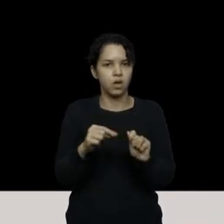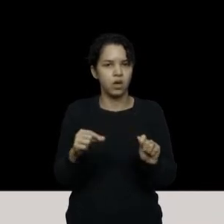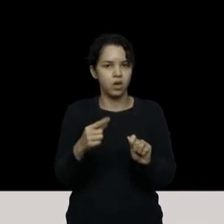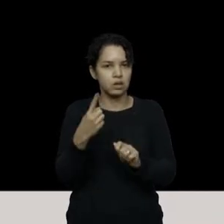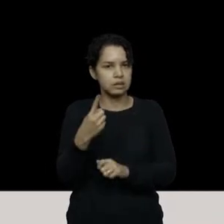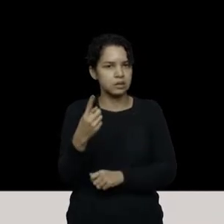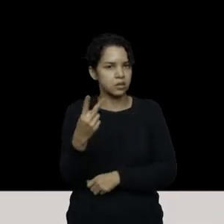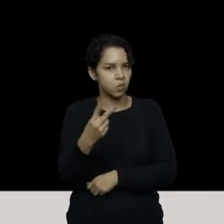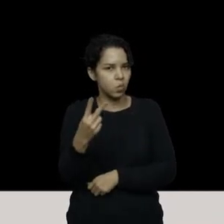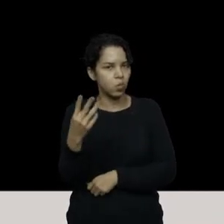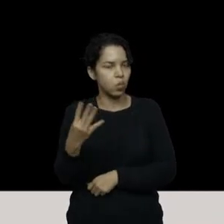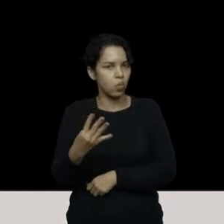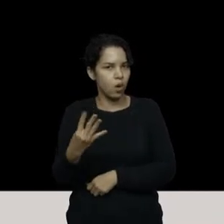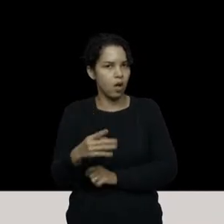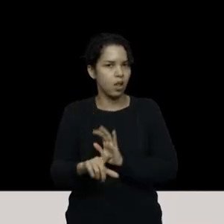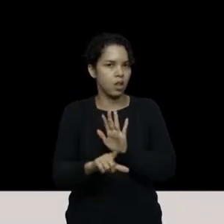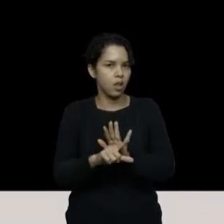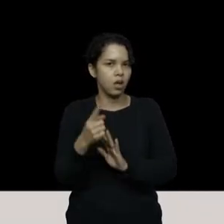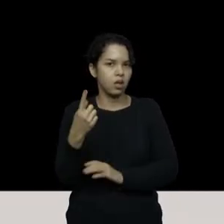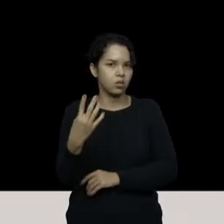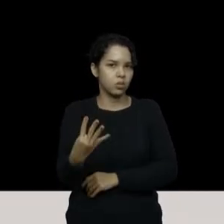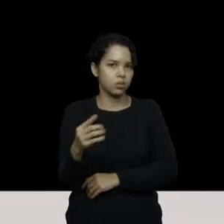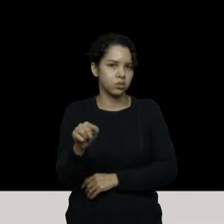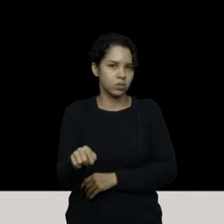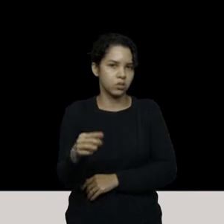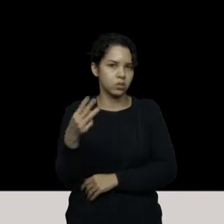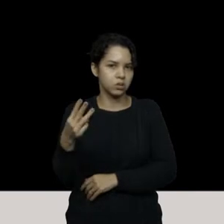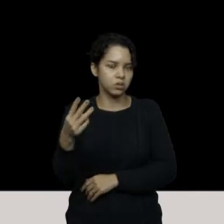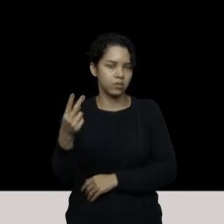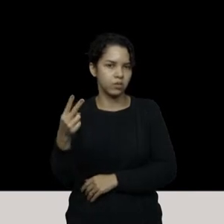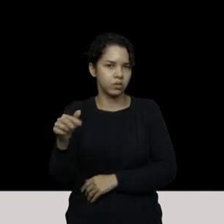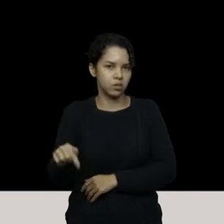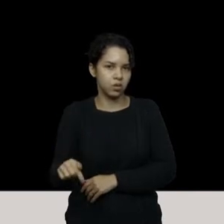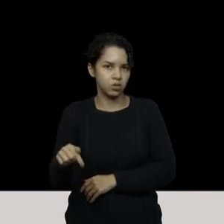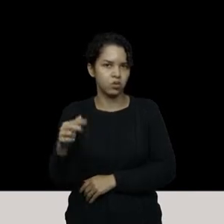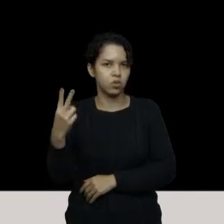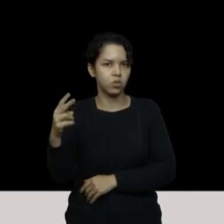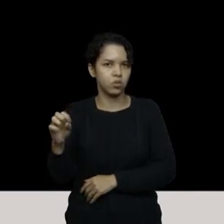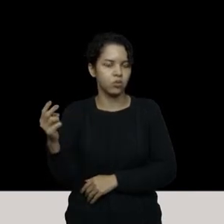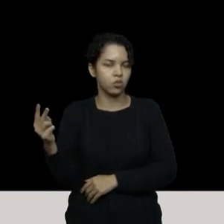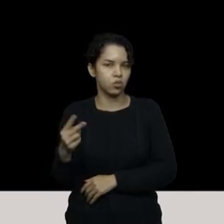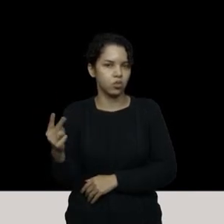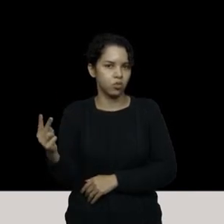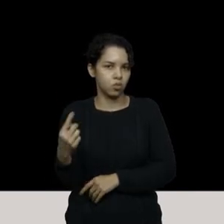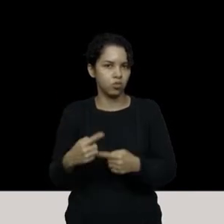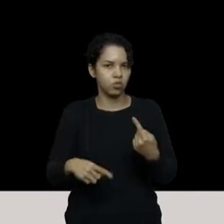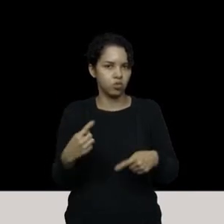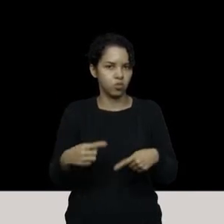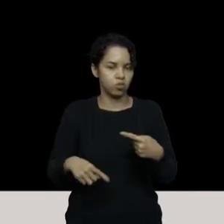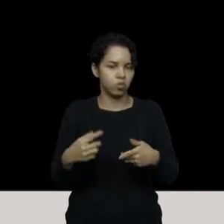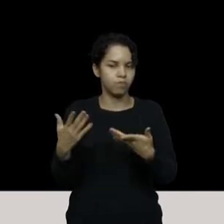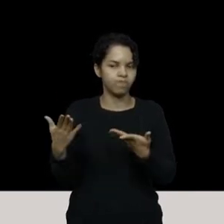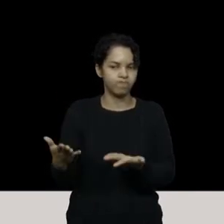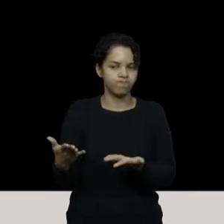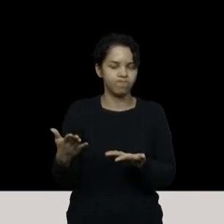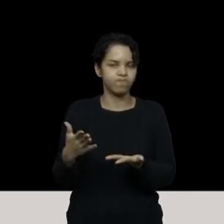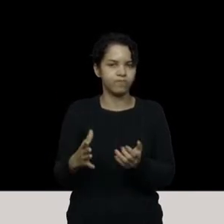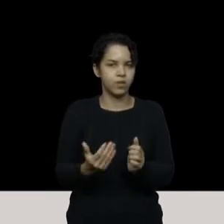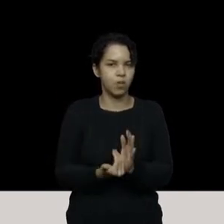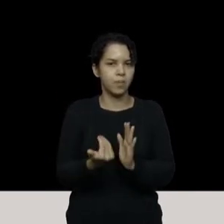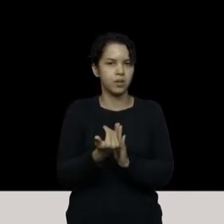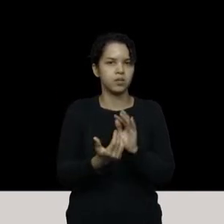4º da Lei 14.327 2022 pra discutir aumenta a segurança